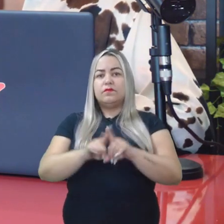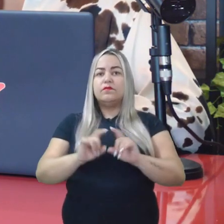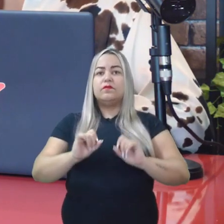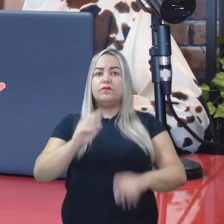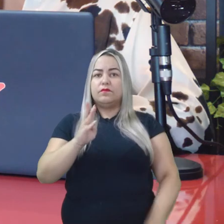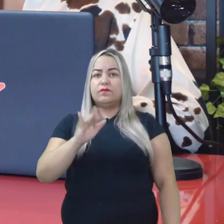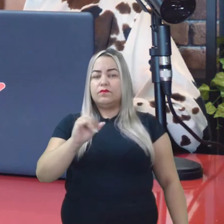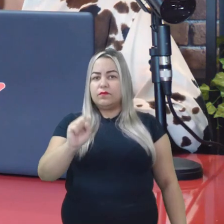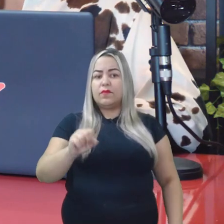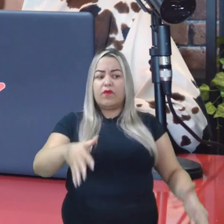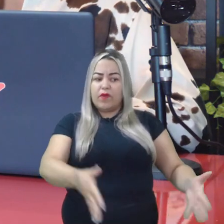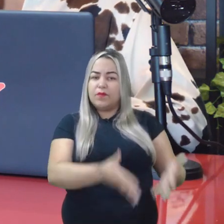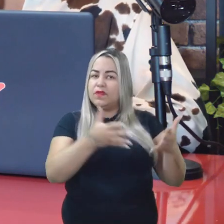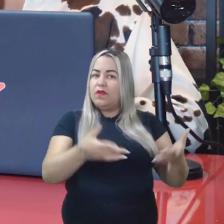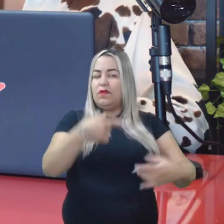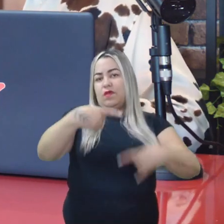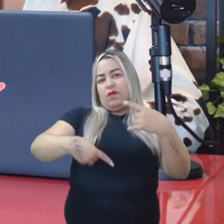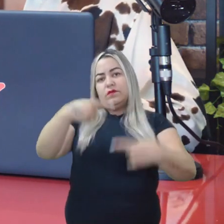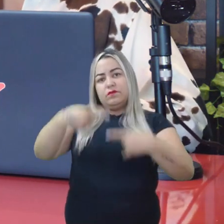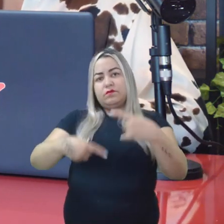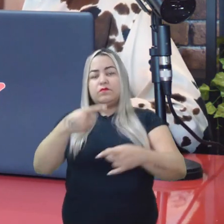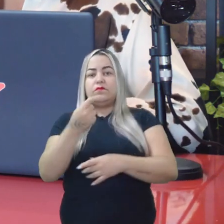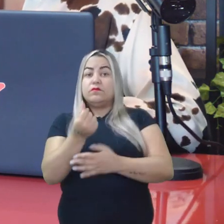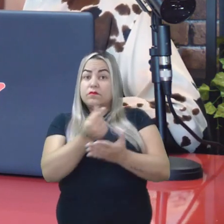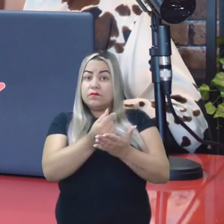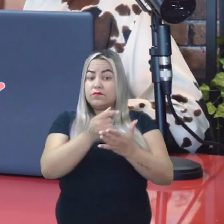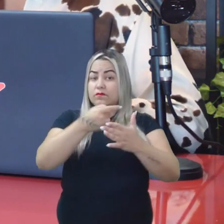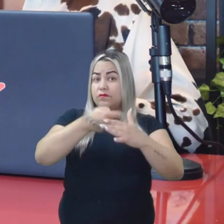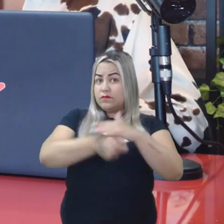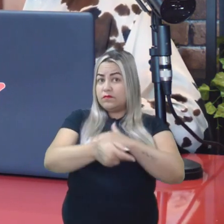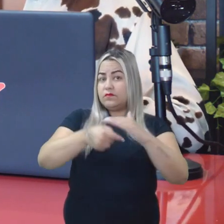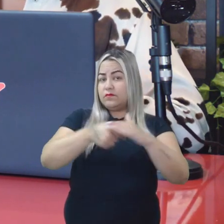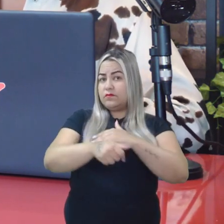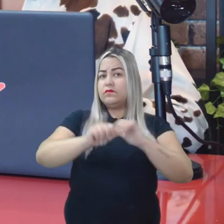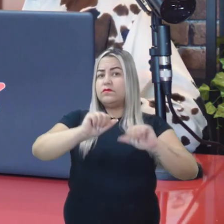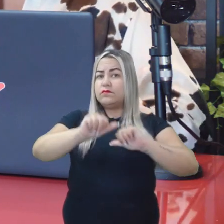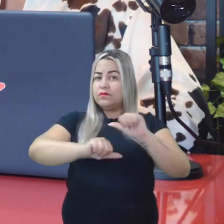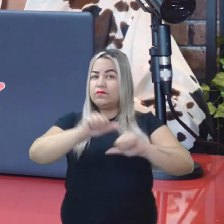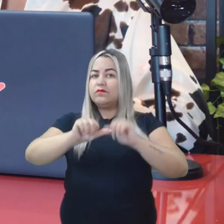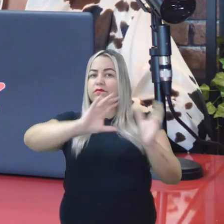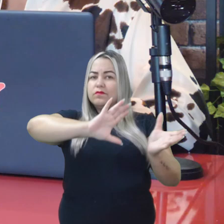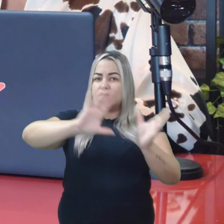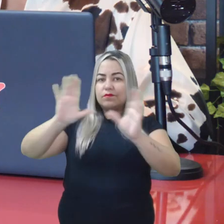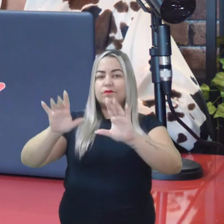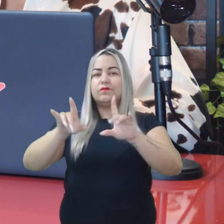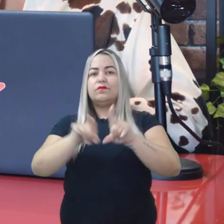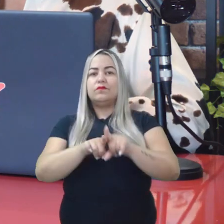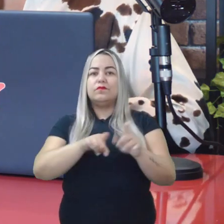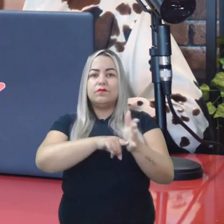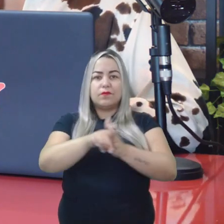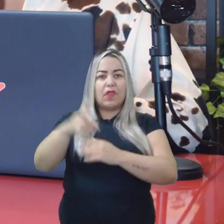Brasil assume a presidência do BRICS e vai impulsionar debates sobre o financiamento ao combate das mudanças do